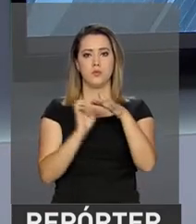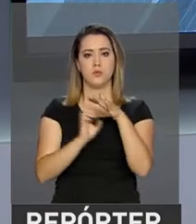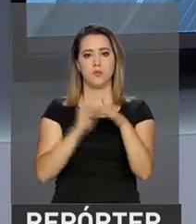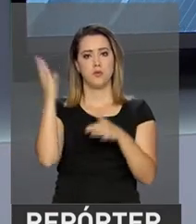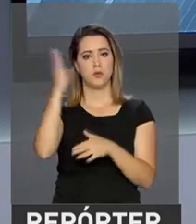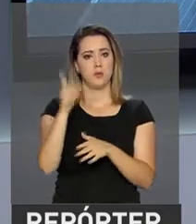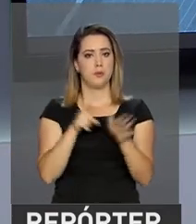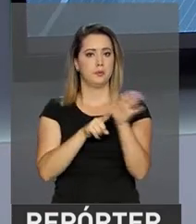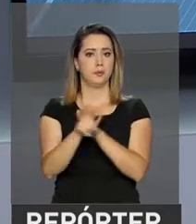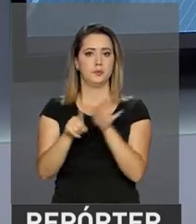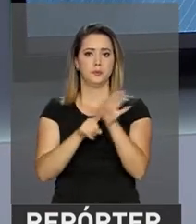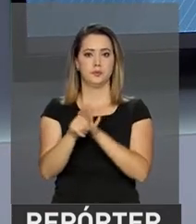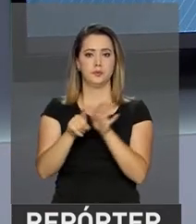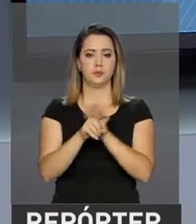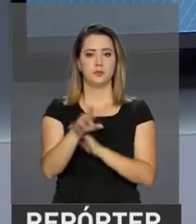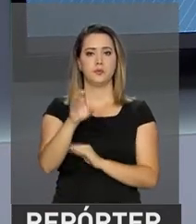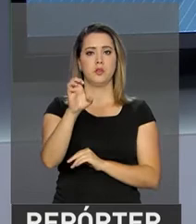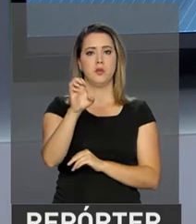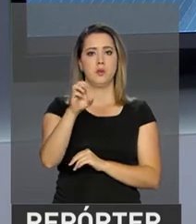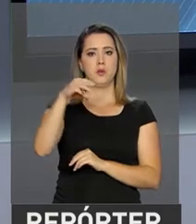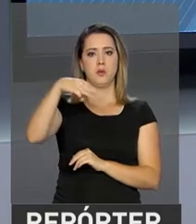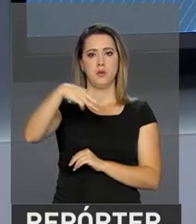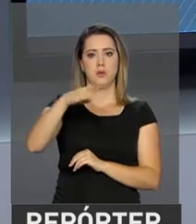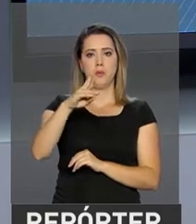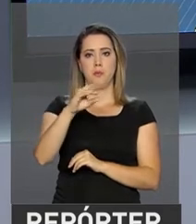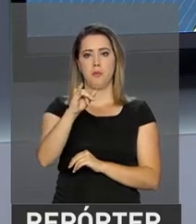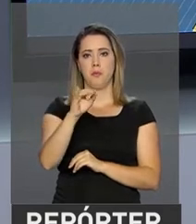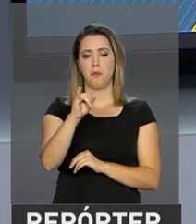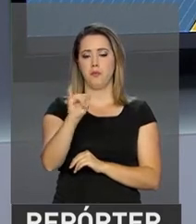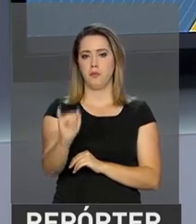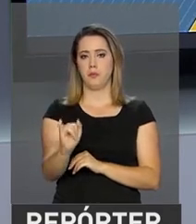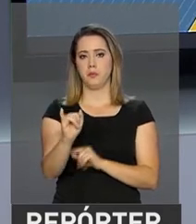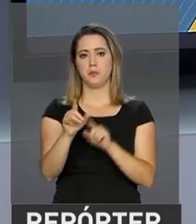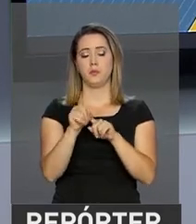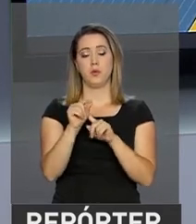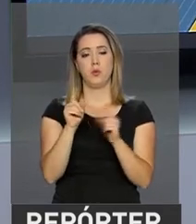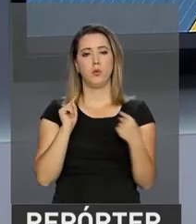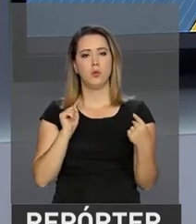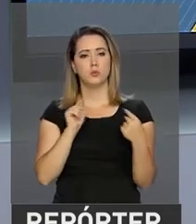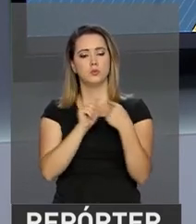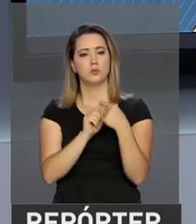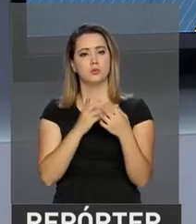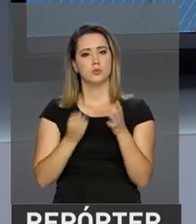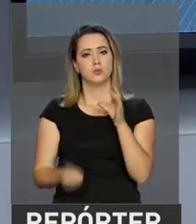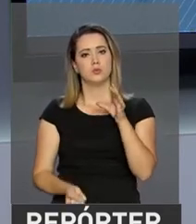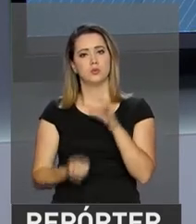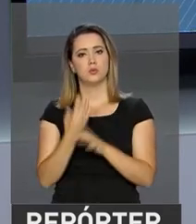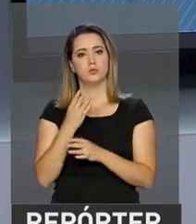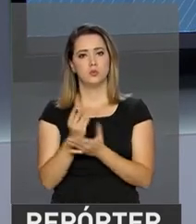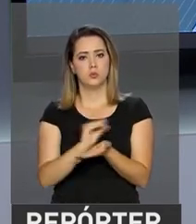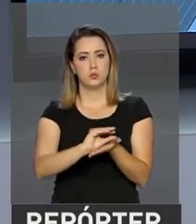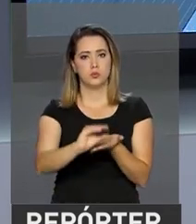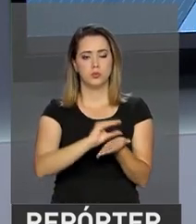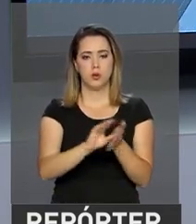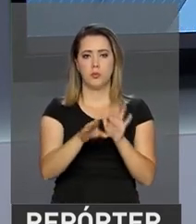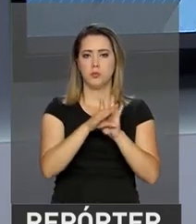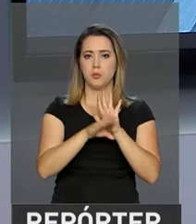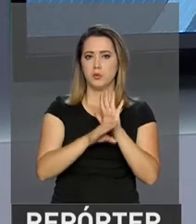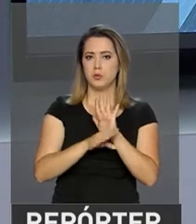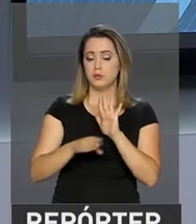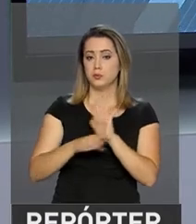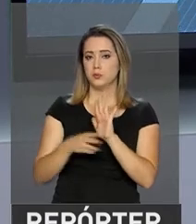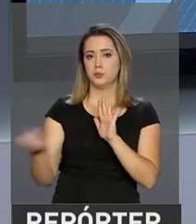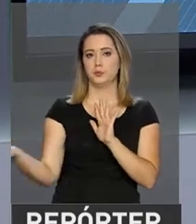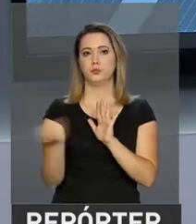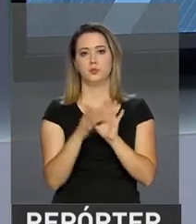Empresa Brasileira de Pesquisa e Inovação Industrial, a Embrapi. O objetivo é gerar um incremento de projetos inovadores